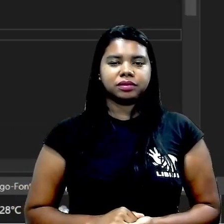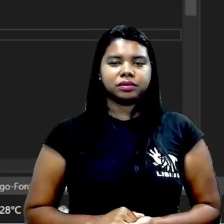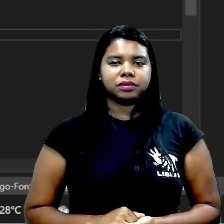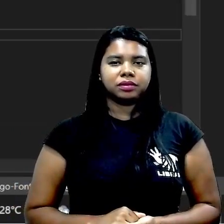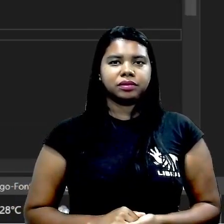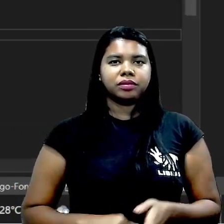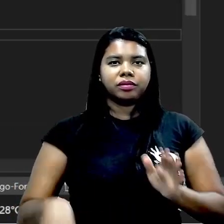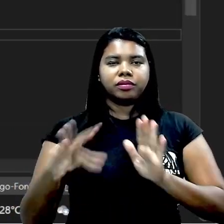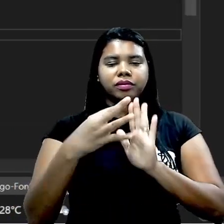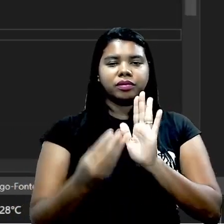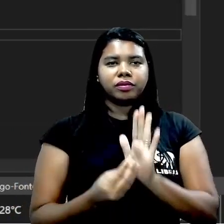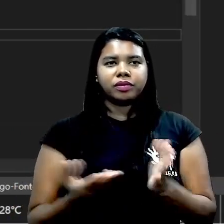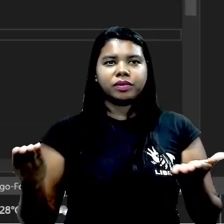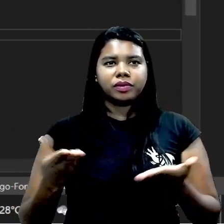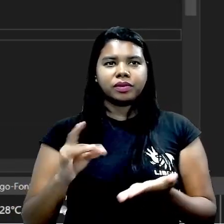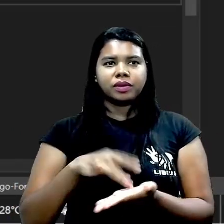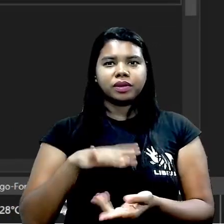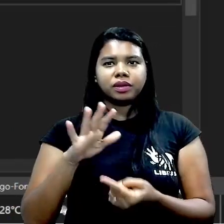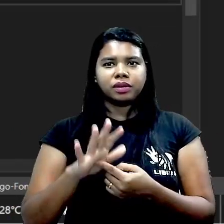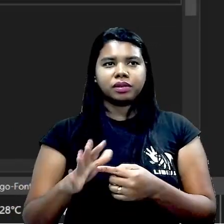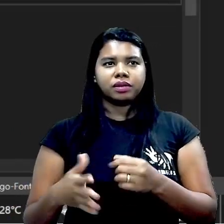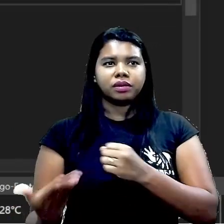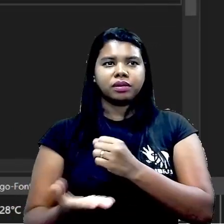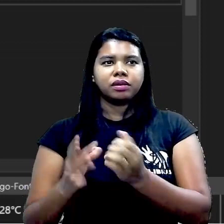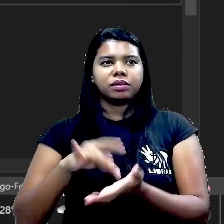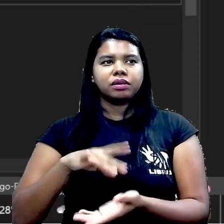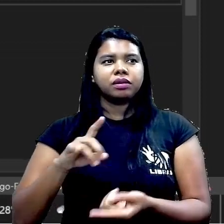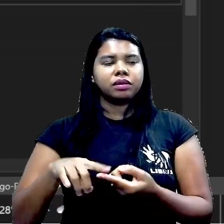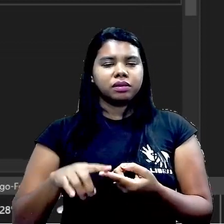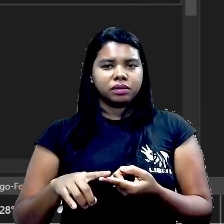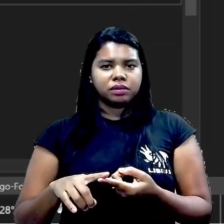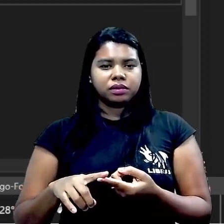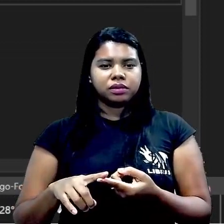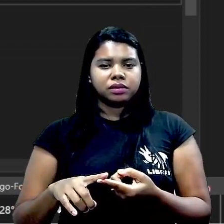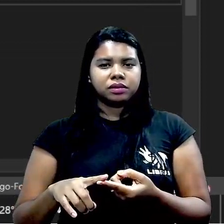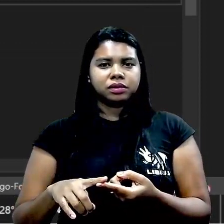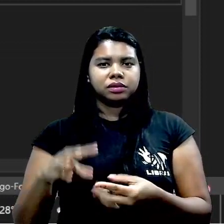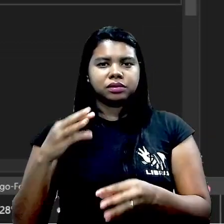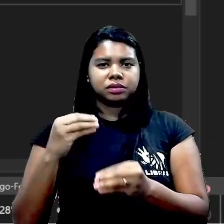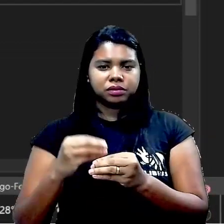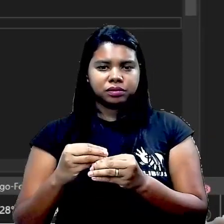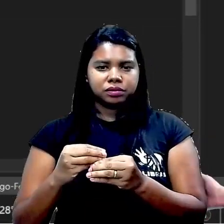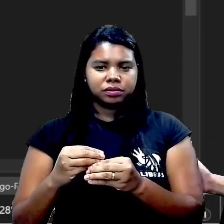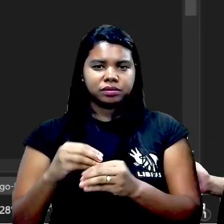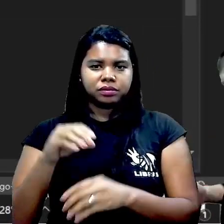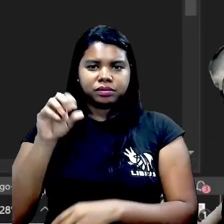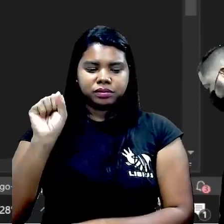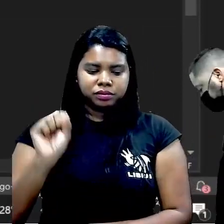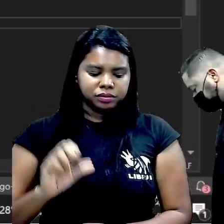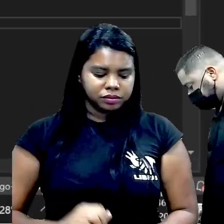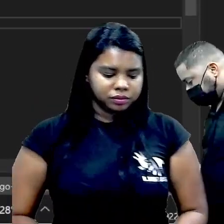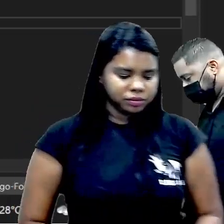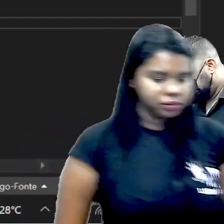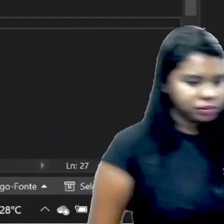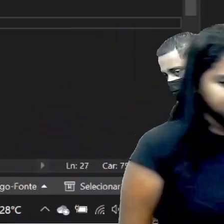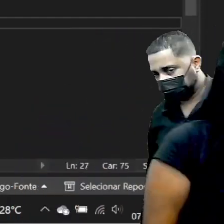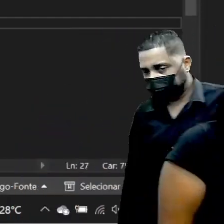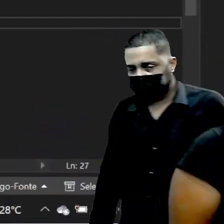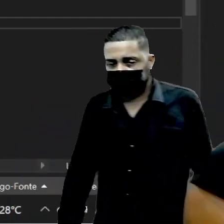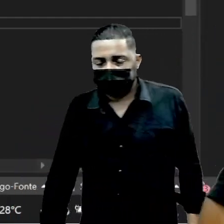Vou aplicar agora aqui o comando para baixo. Quando eu pressionar a letra S,